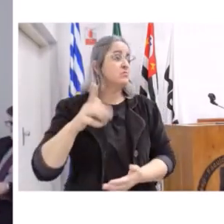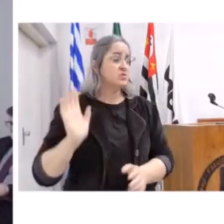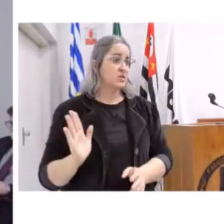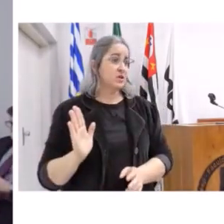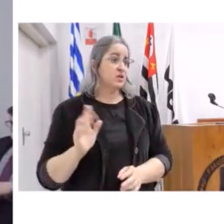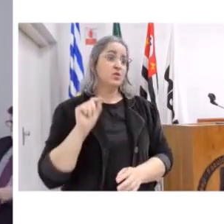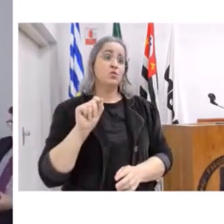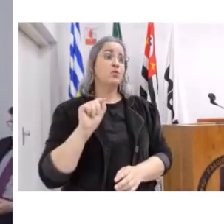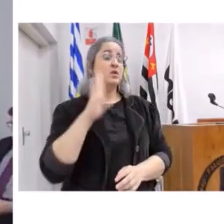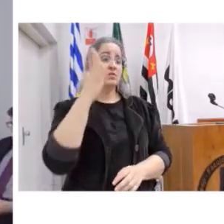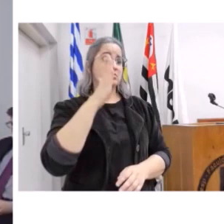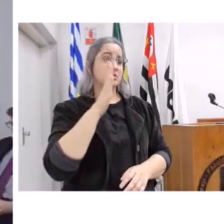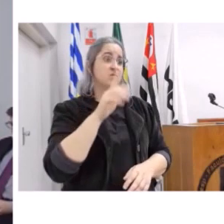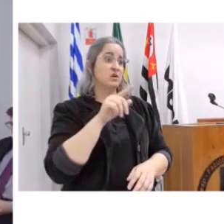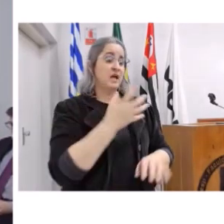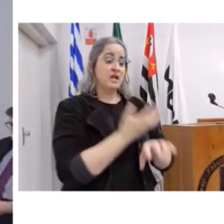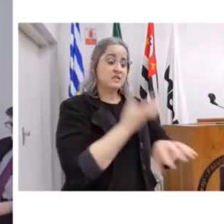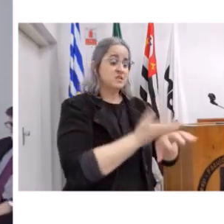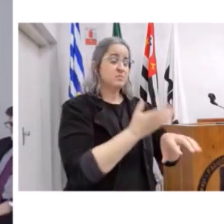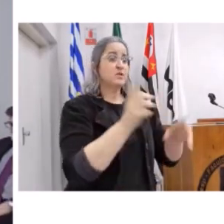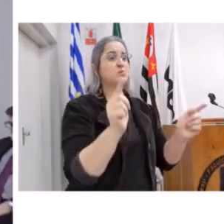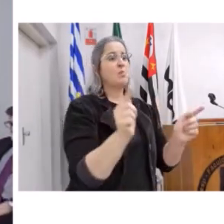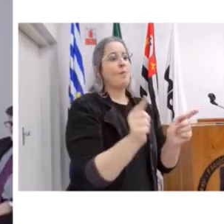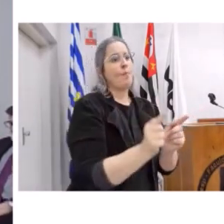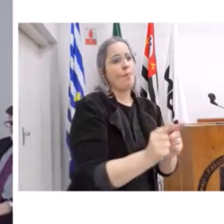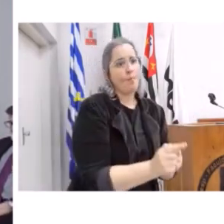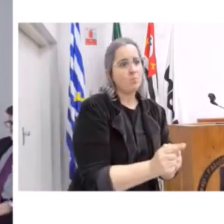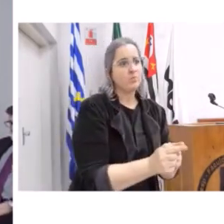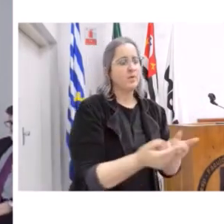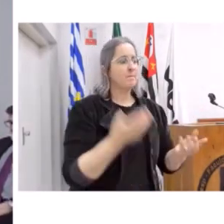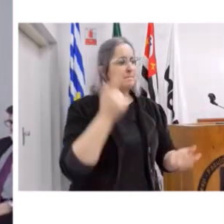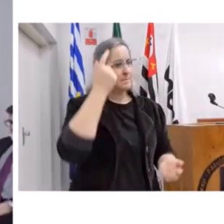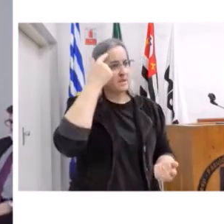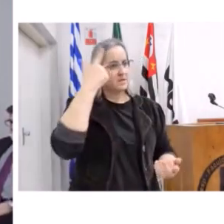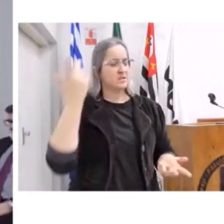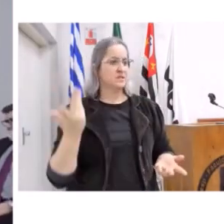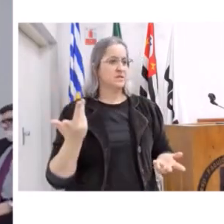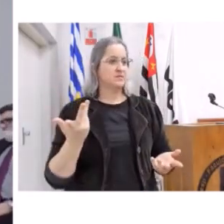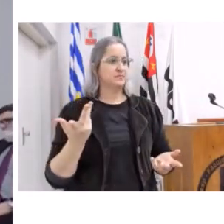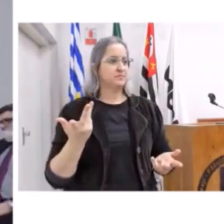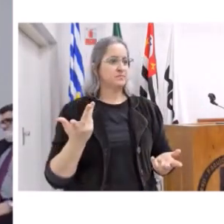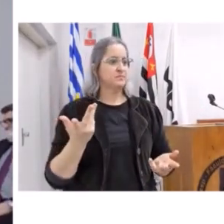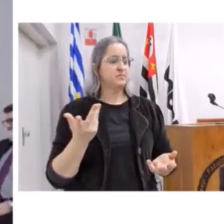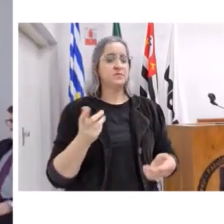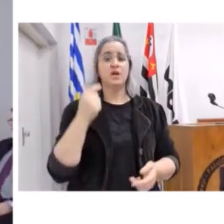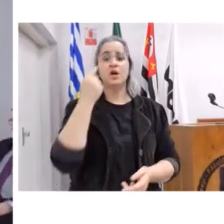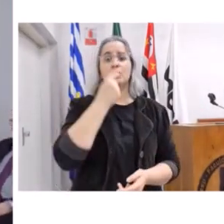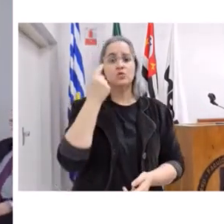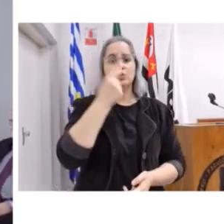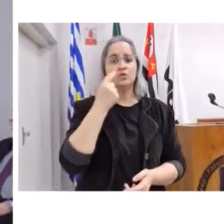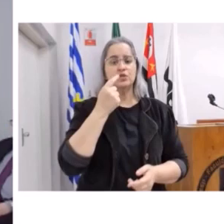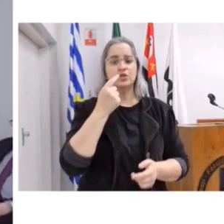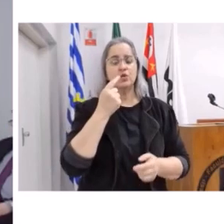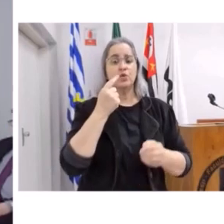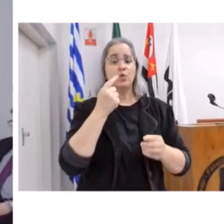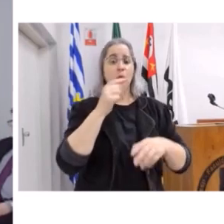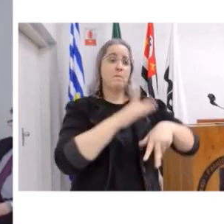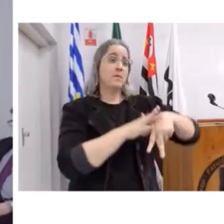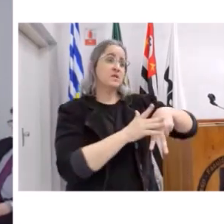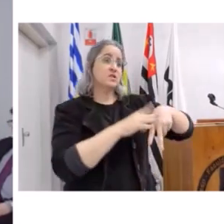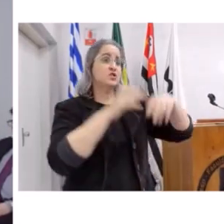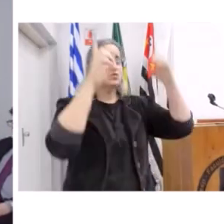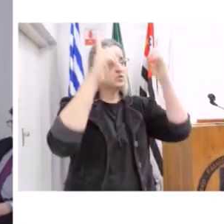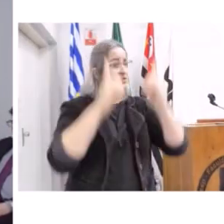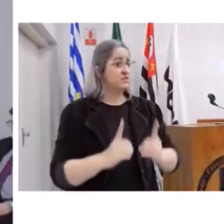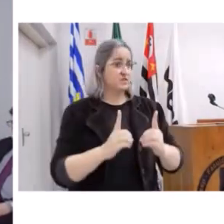essa especialidade. Né? Não deu para você empoderar, porque não tem como você fazer a odontologia para pacientes com necessidades especiais se você não